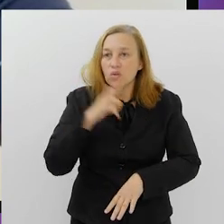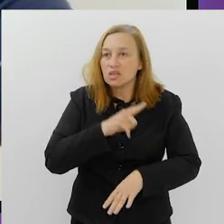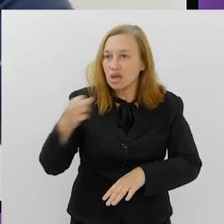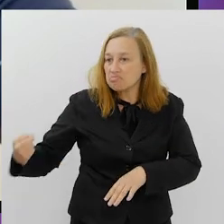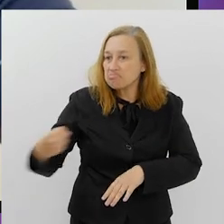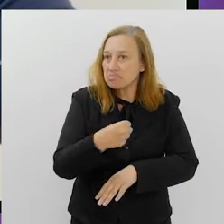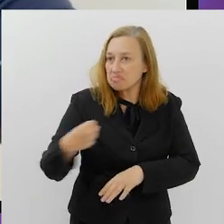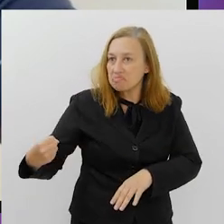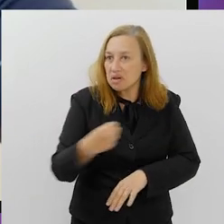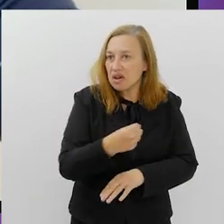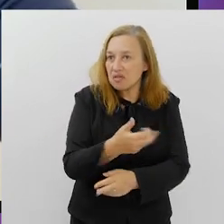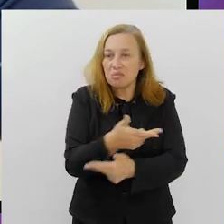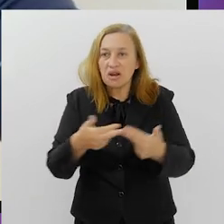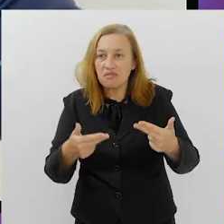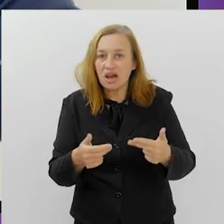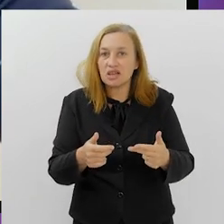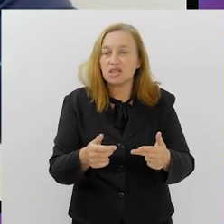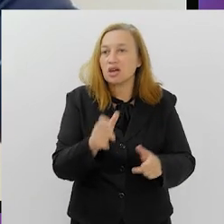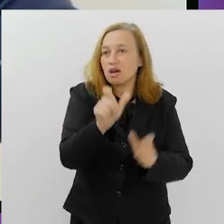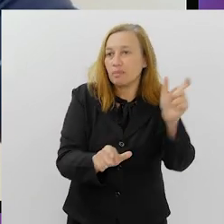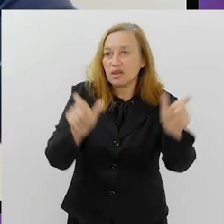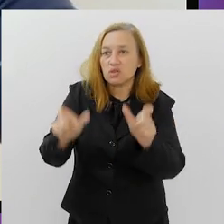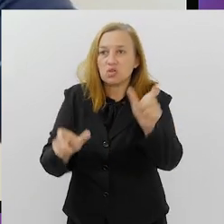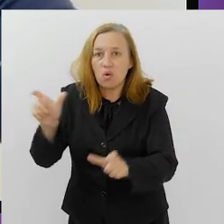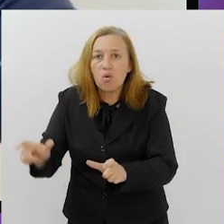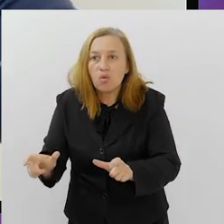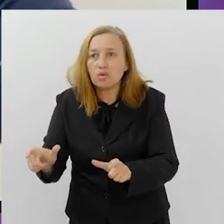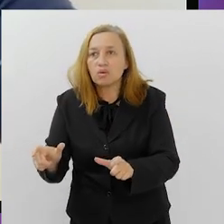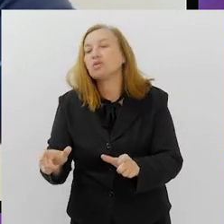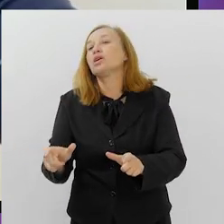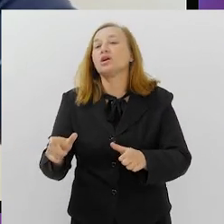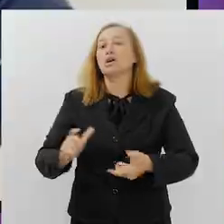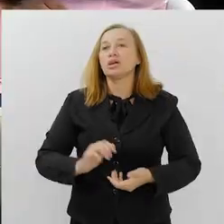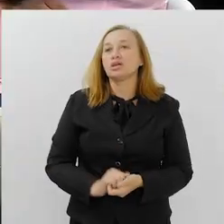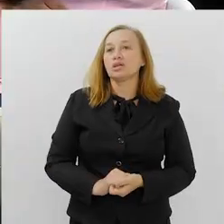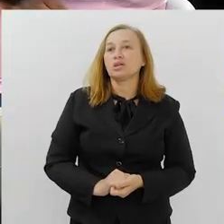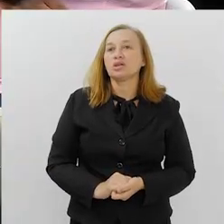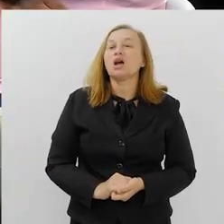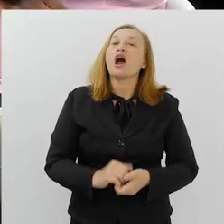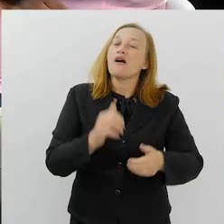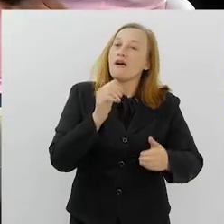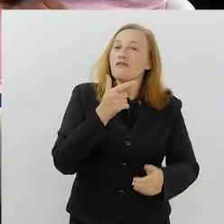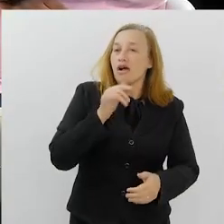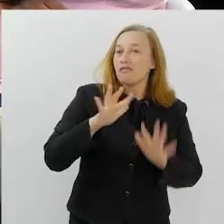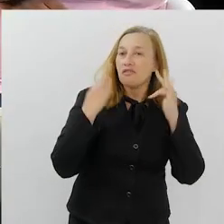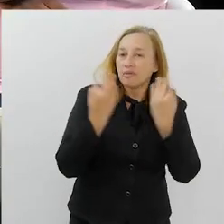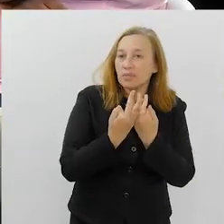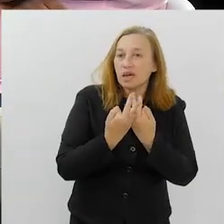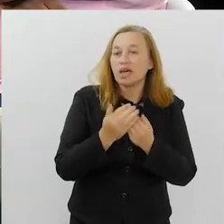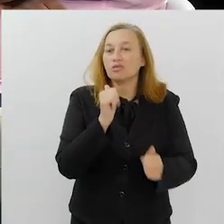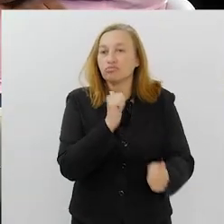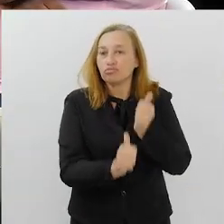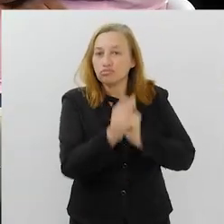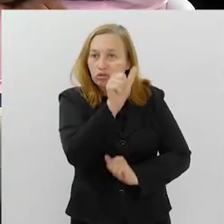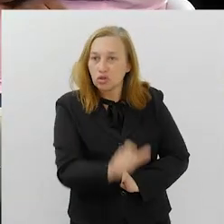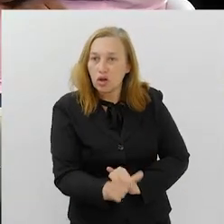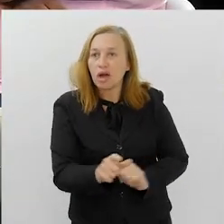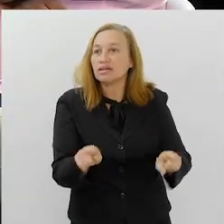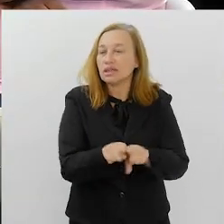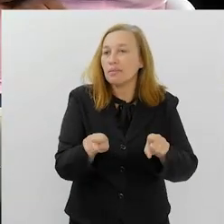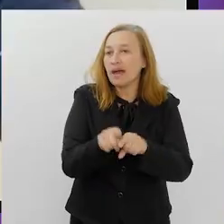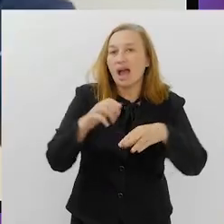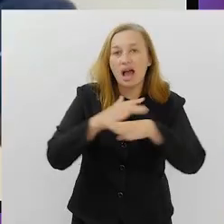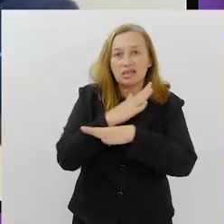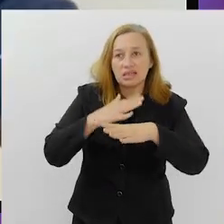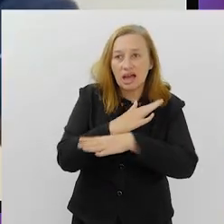emprego para seus familiares, né? Sim. Você consegue ali, eu tô sustento, familiares de jogadores, a cidade, porque você consegue